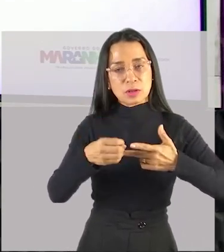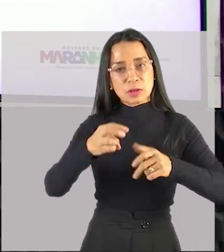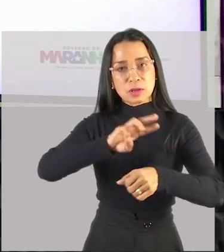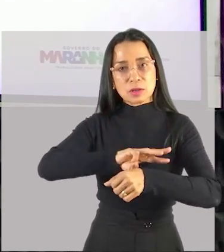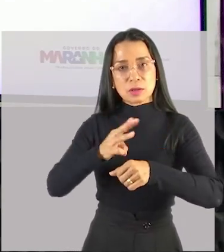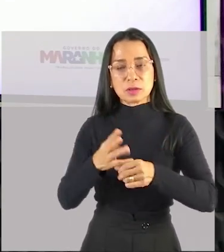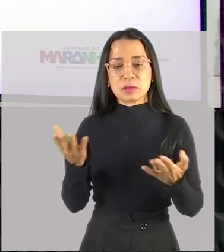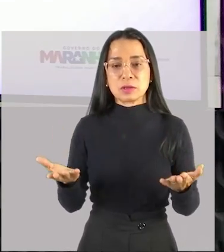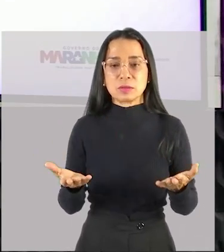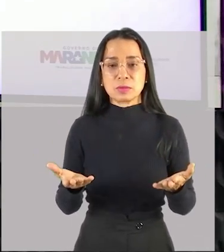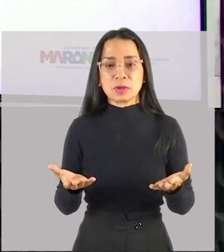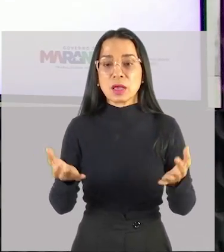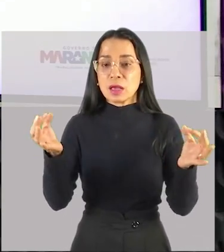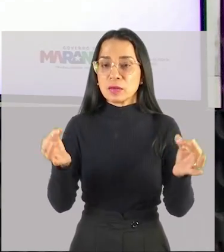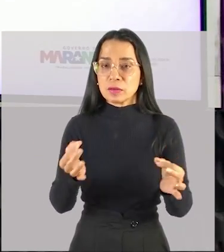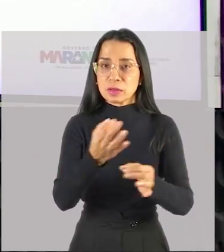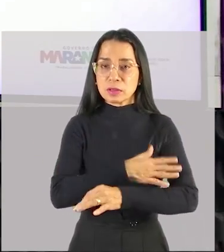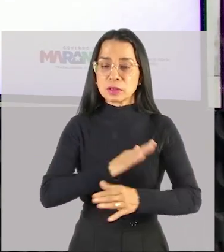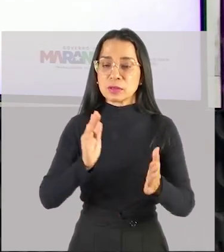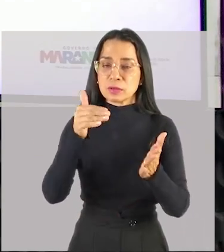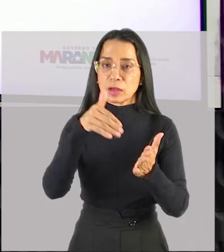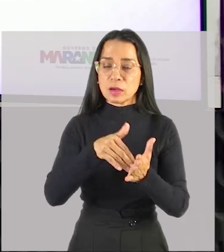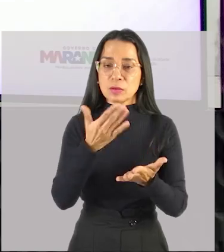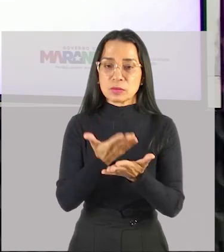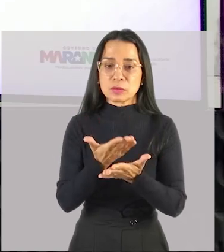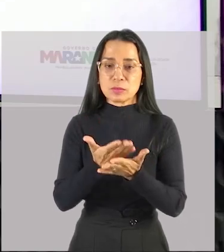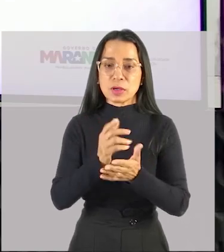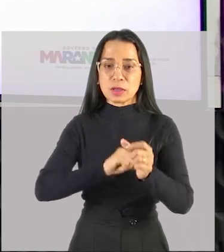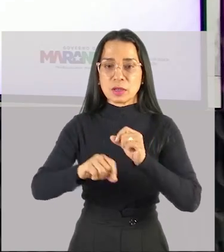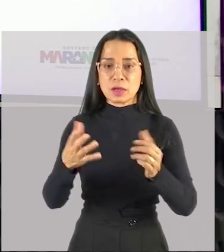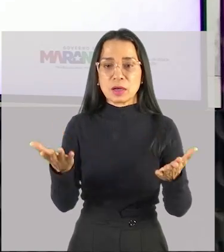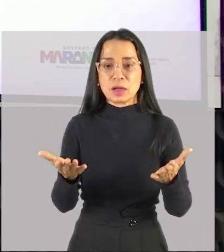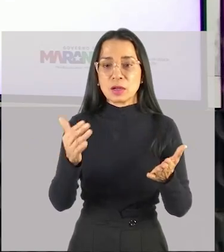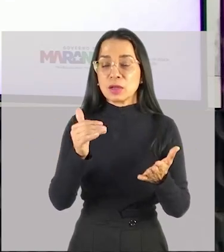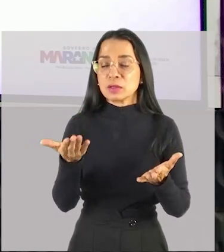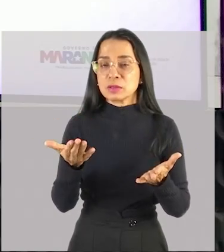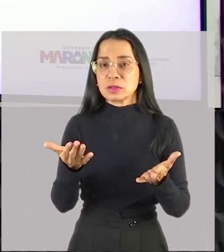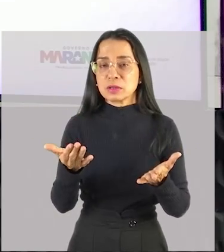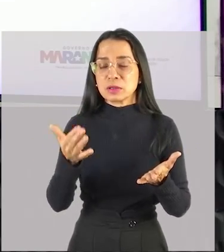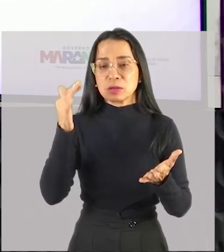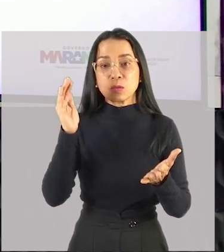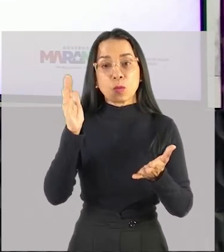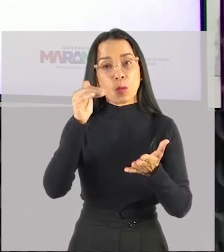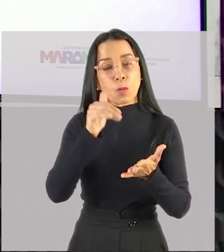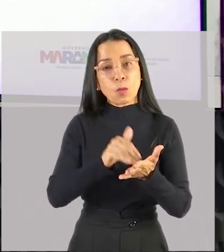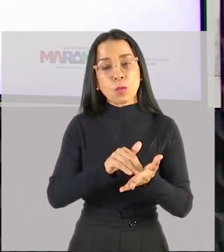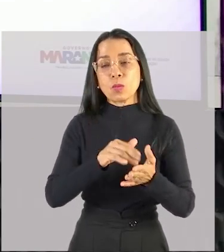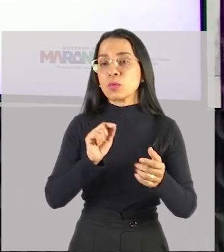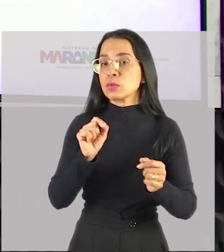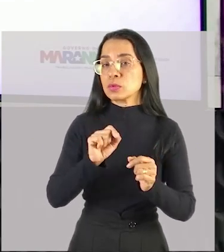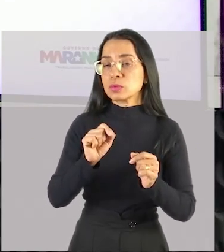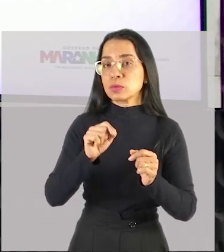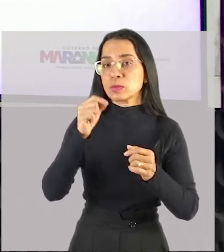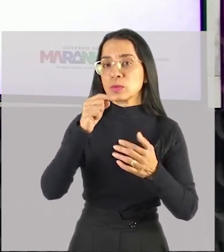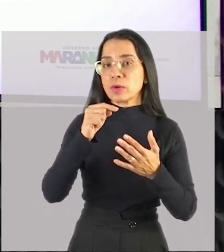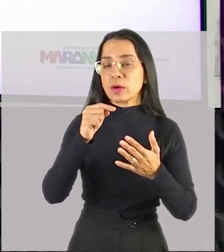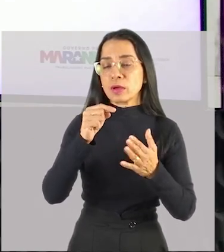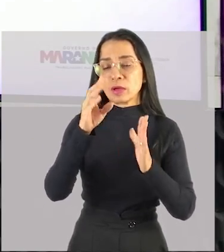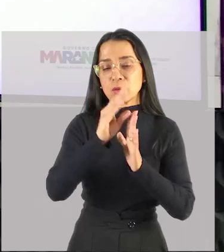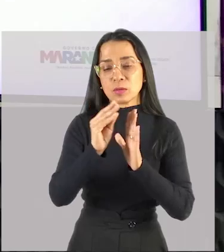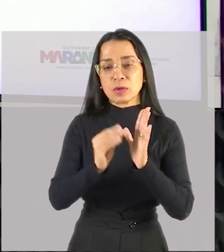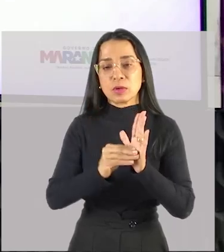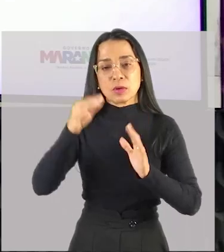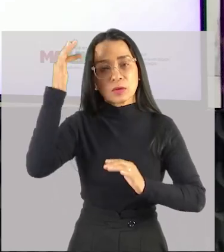no último tópico da filosofia antiga, que é o período helenístico. E agora nós vamos falar um pouco sobre